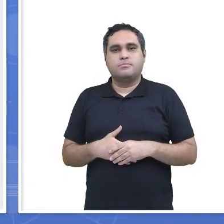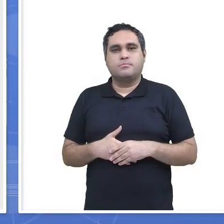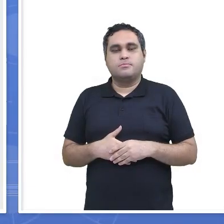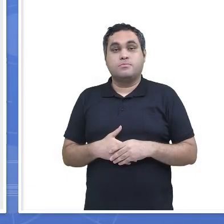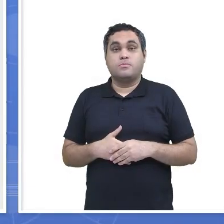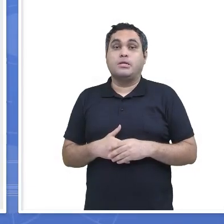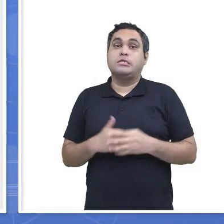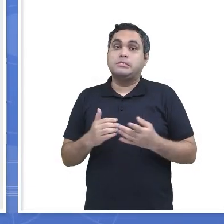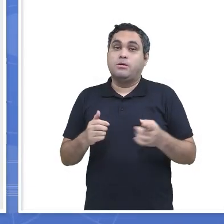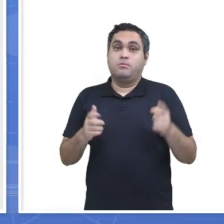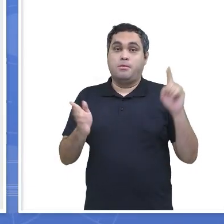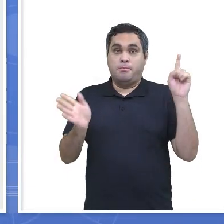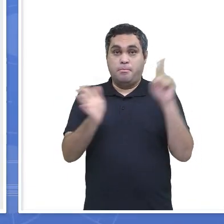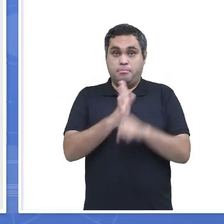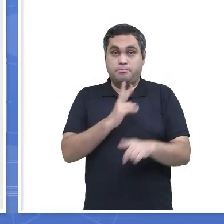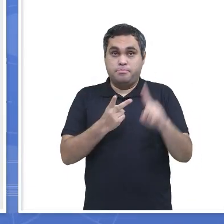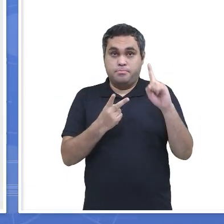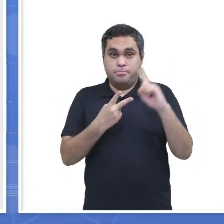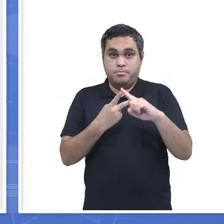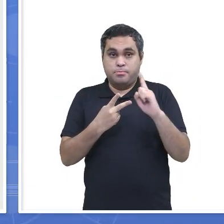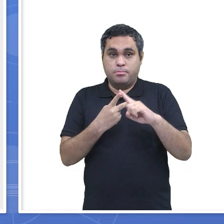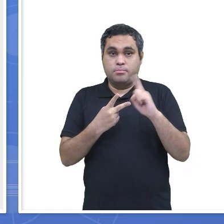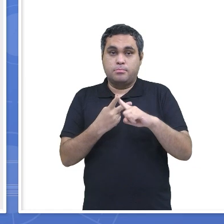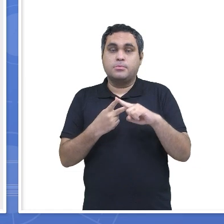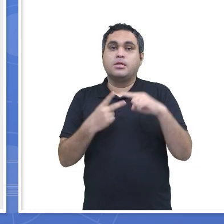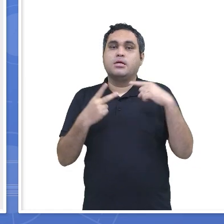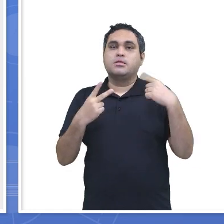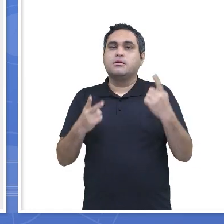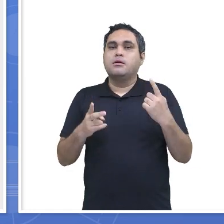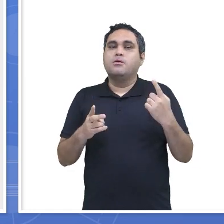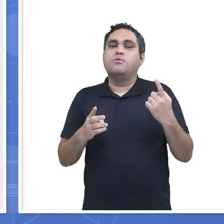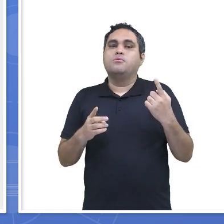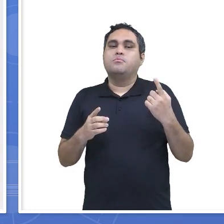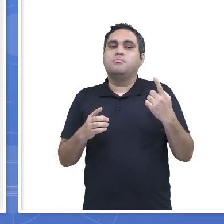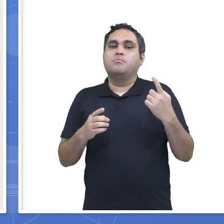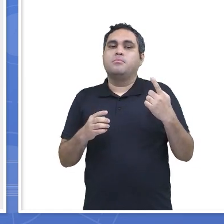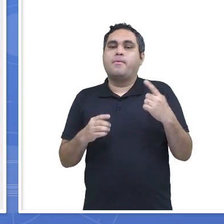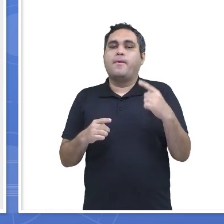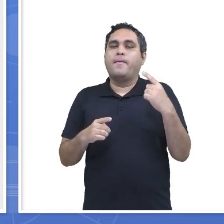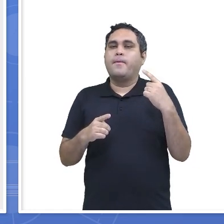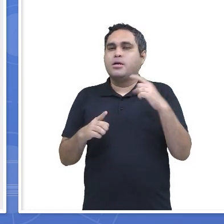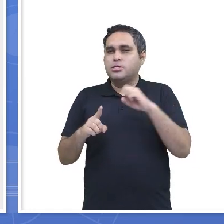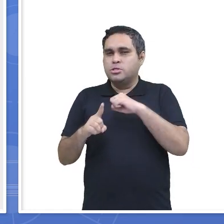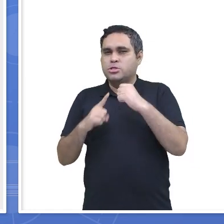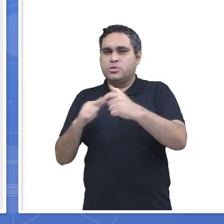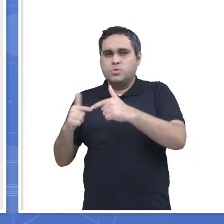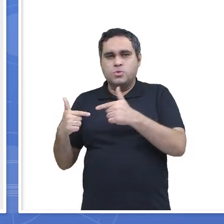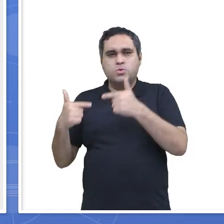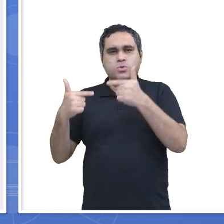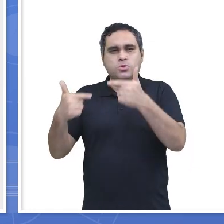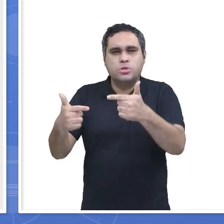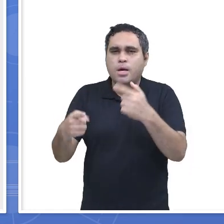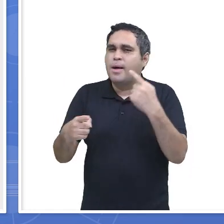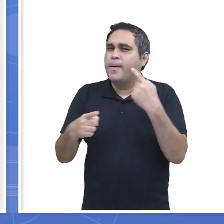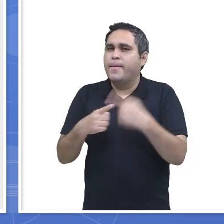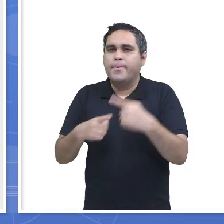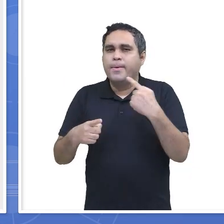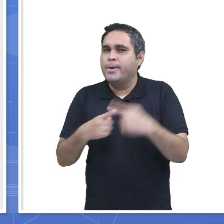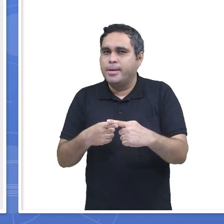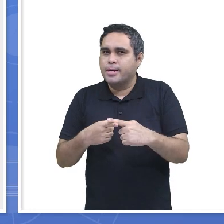A primeira questão diz o seguinte: são fatores que contribuíram para o surgimento dos novos movimentos sociais